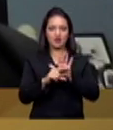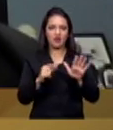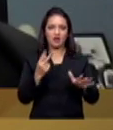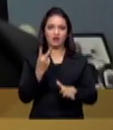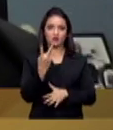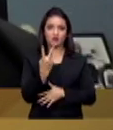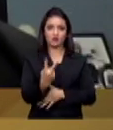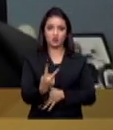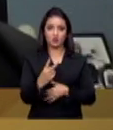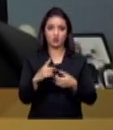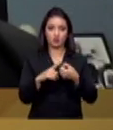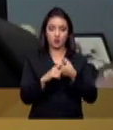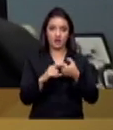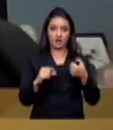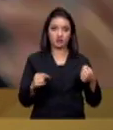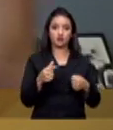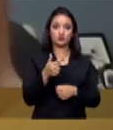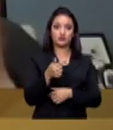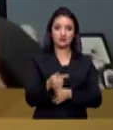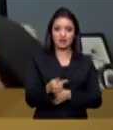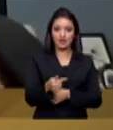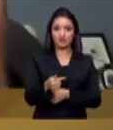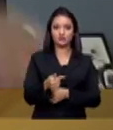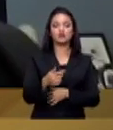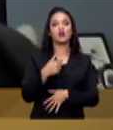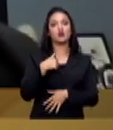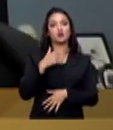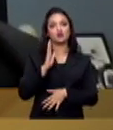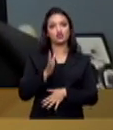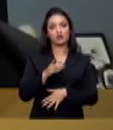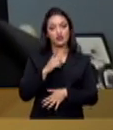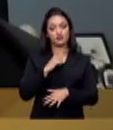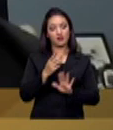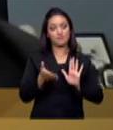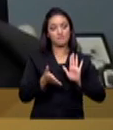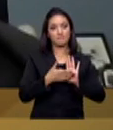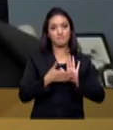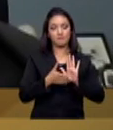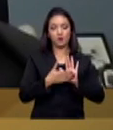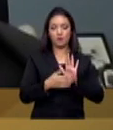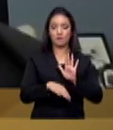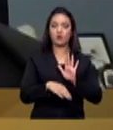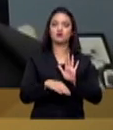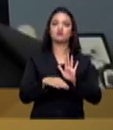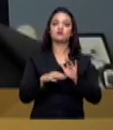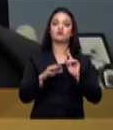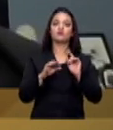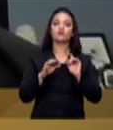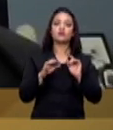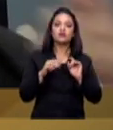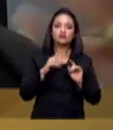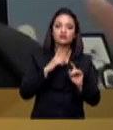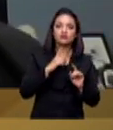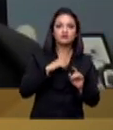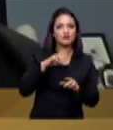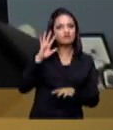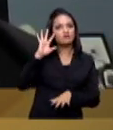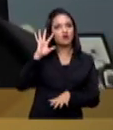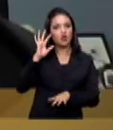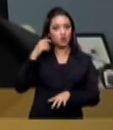artigo 7º, uma proposta de interpretação conforme,